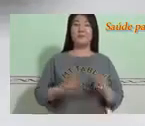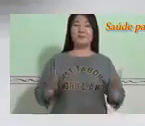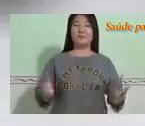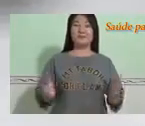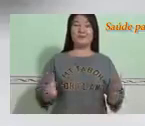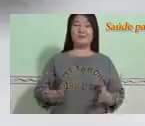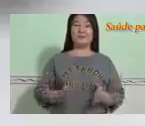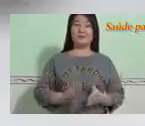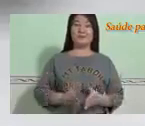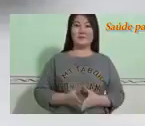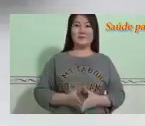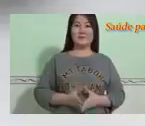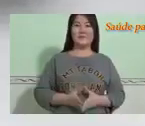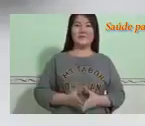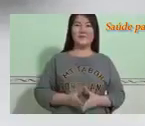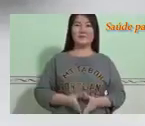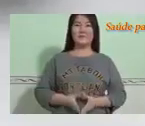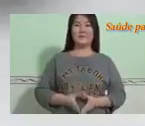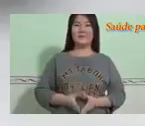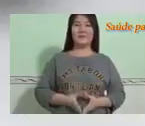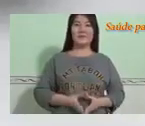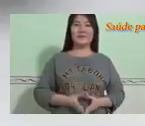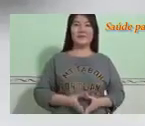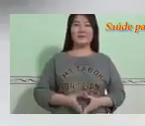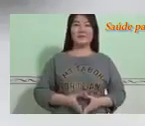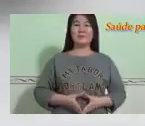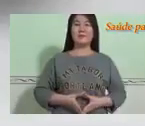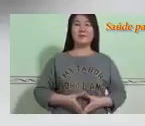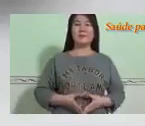proliferação de células TRONCO em camundongos.